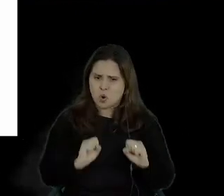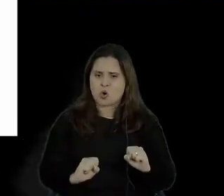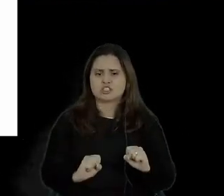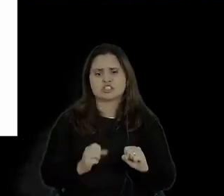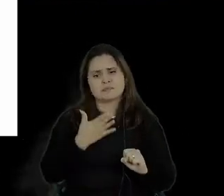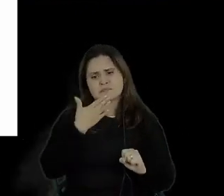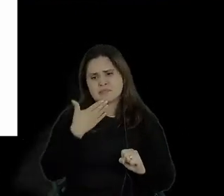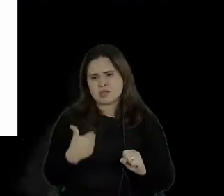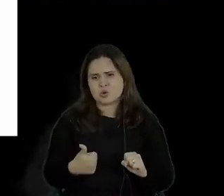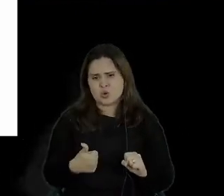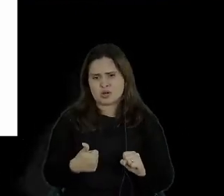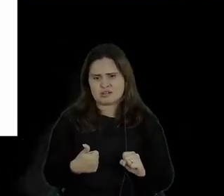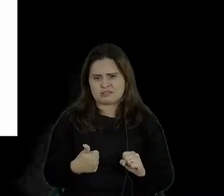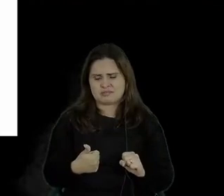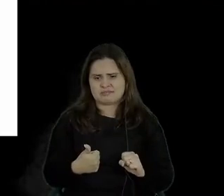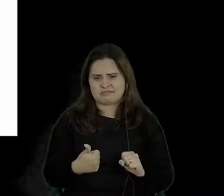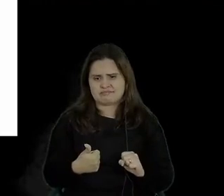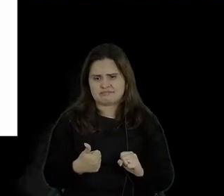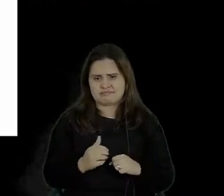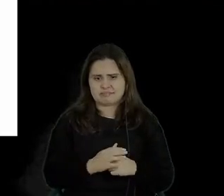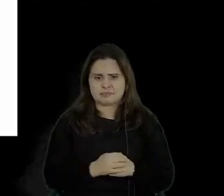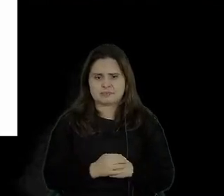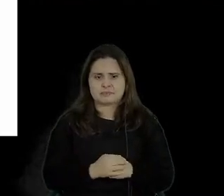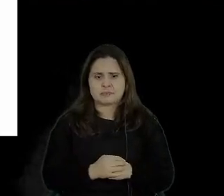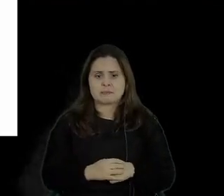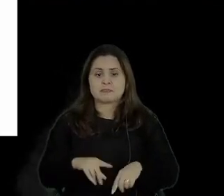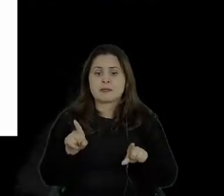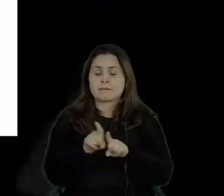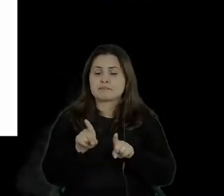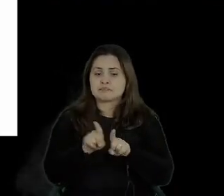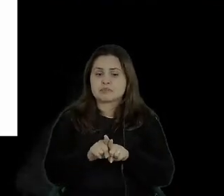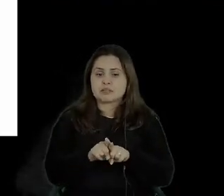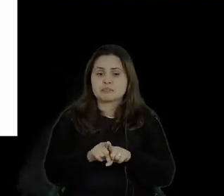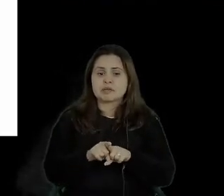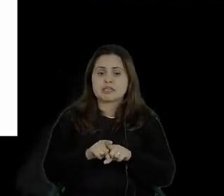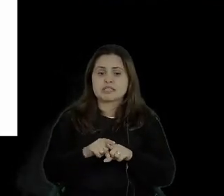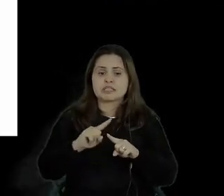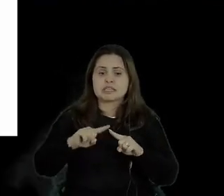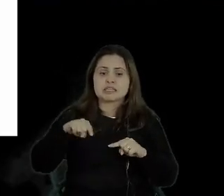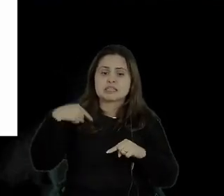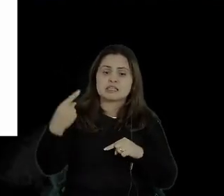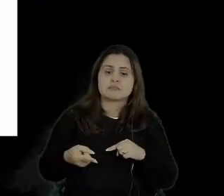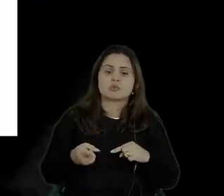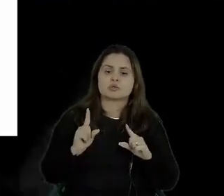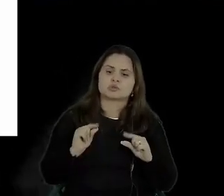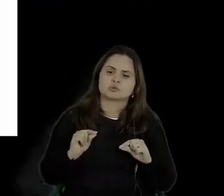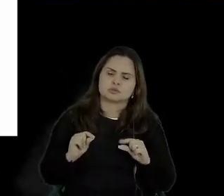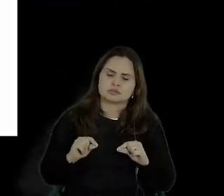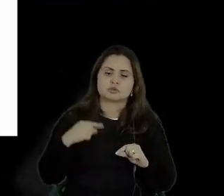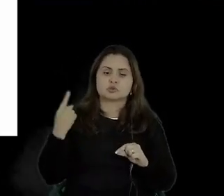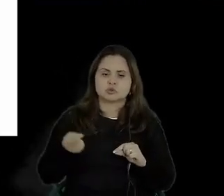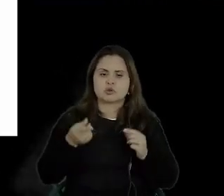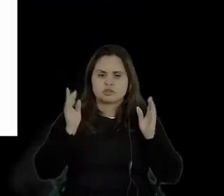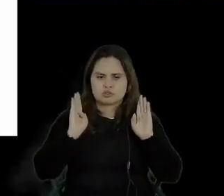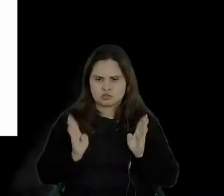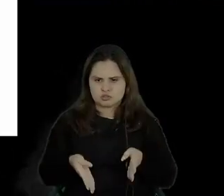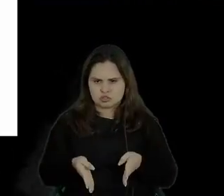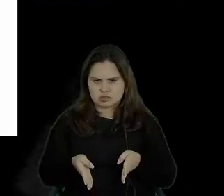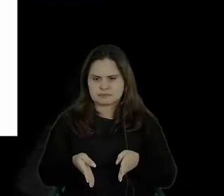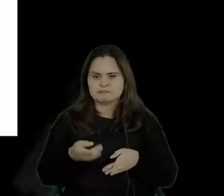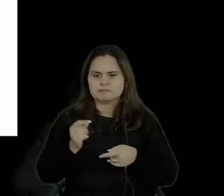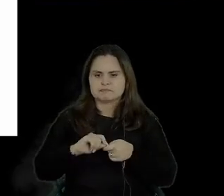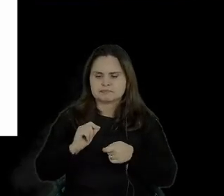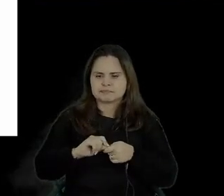melhorada. Próximo. E depois, o que a gente está fazendo? Nós já estamos nós estamos